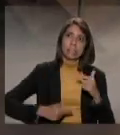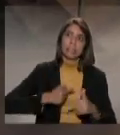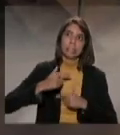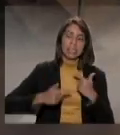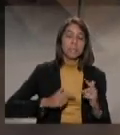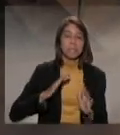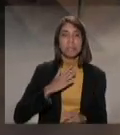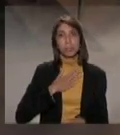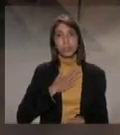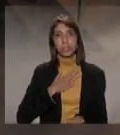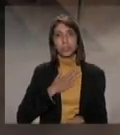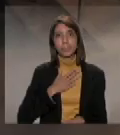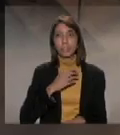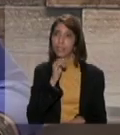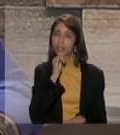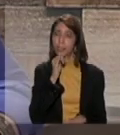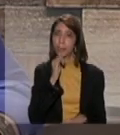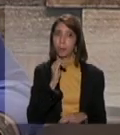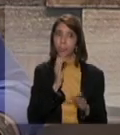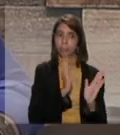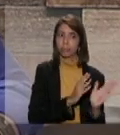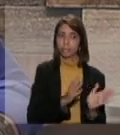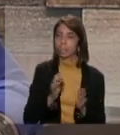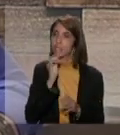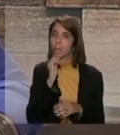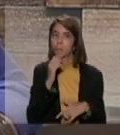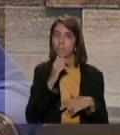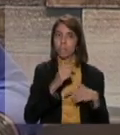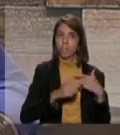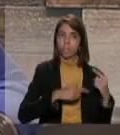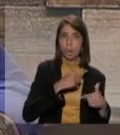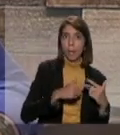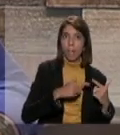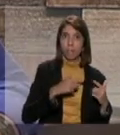enlouquecidamente? Quer dizer, eu faço uma coisa de cada vez, eu não faço teatro e